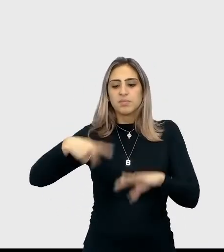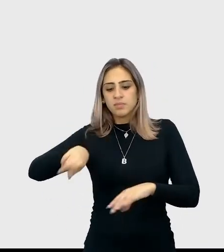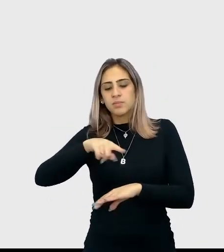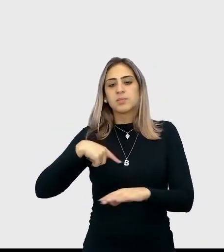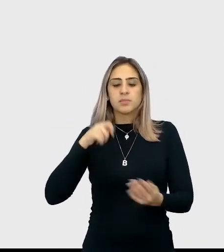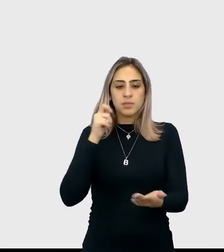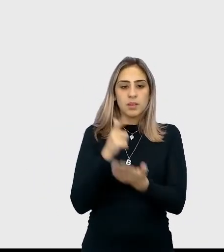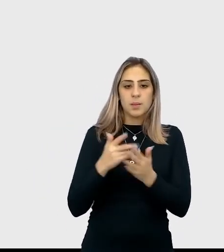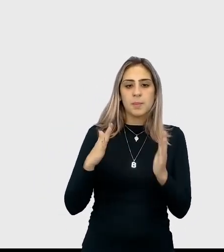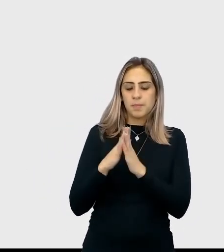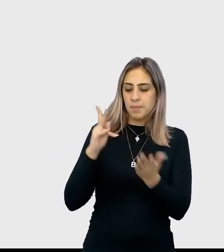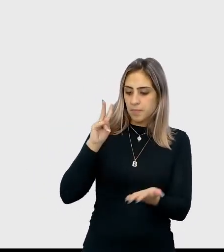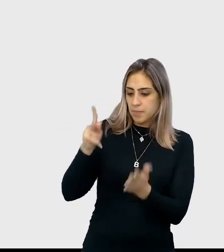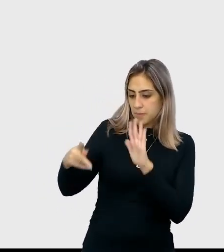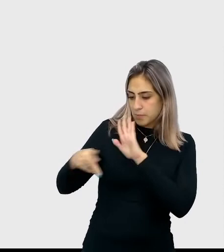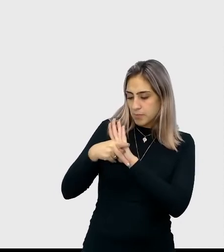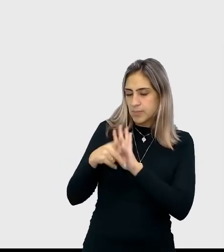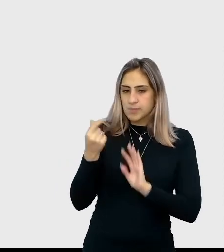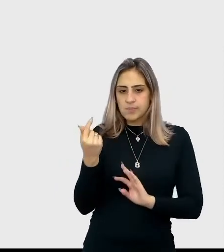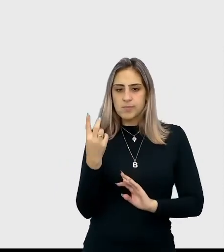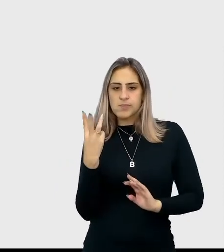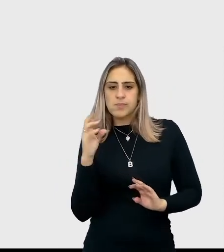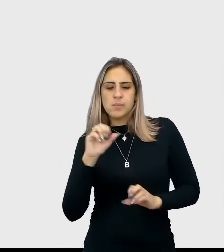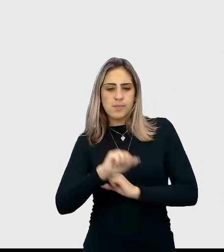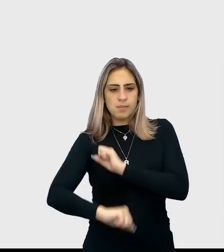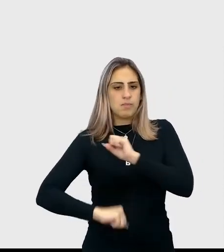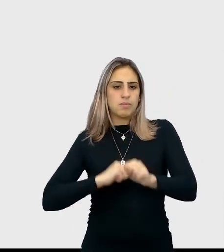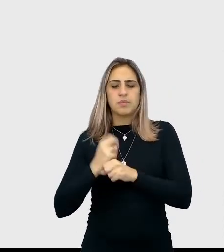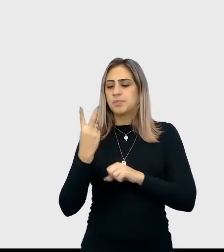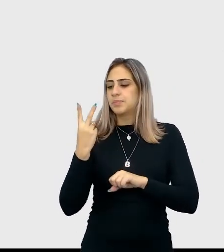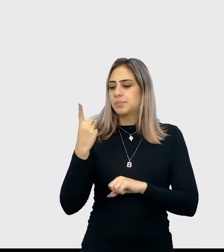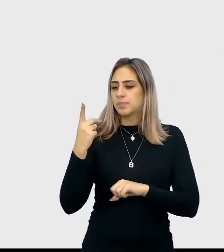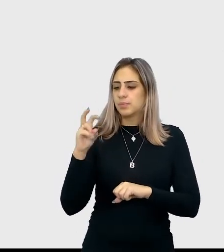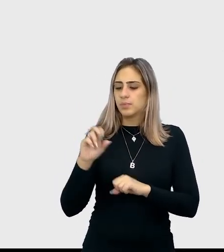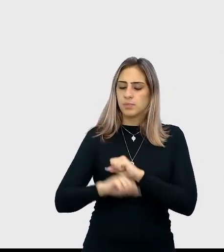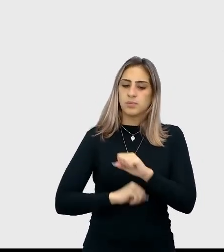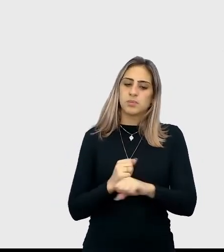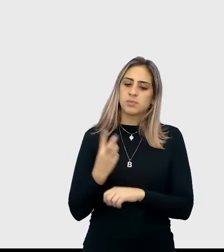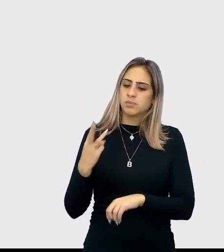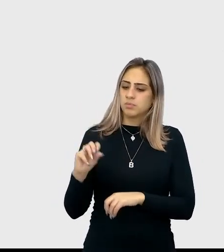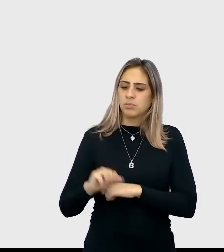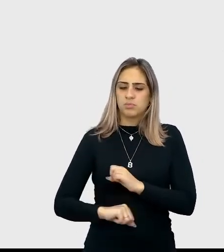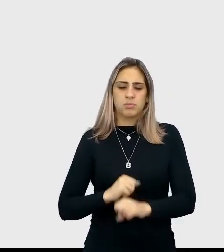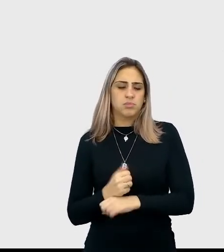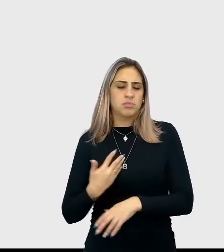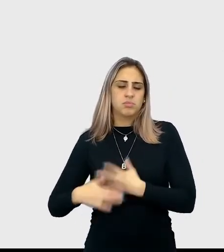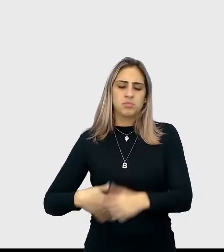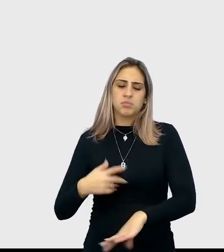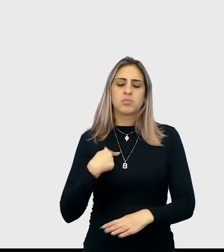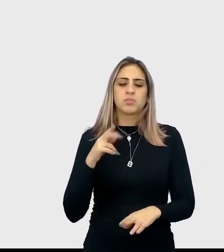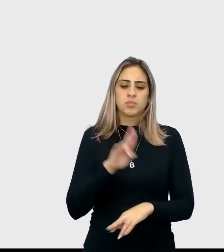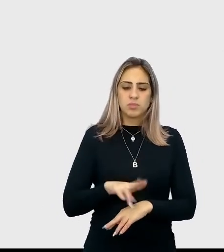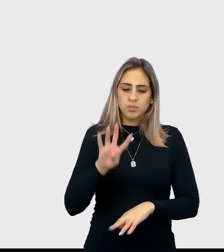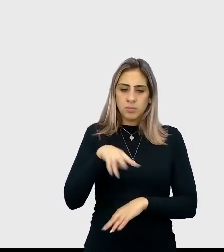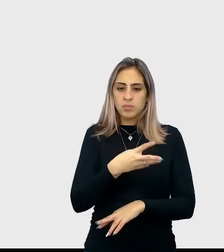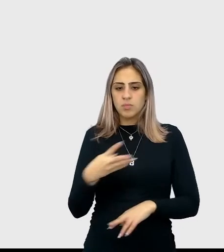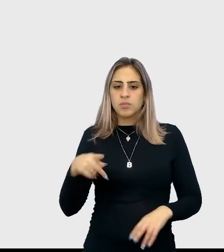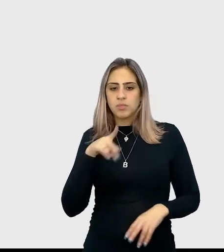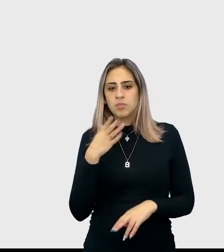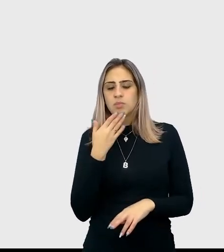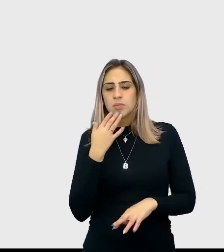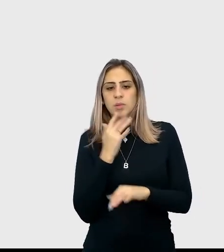aí uma casa própria no valor aí de 30 anos, 15 anos, 20 anos, a gente usa aí essa tabela SAC, ela é